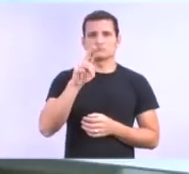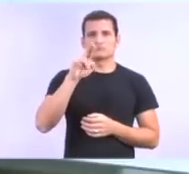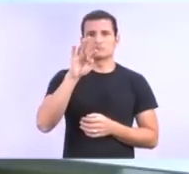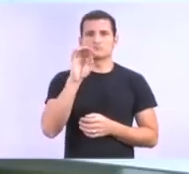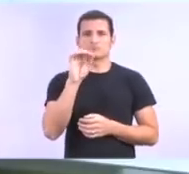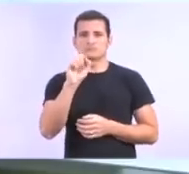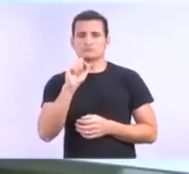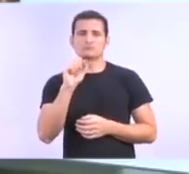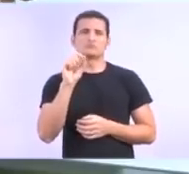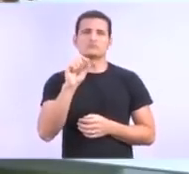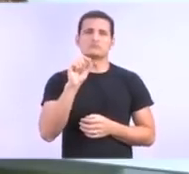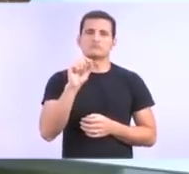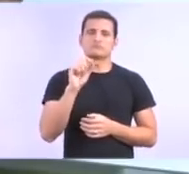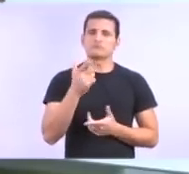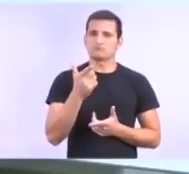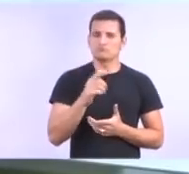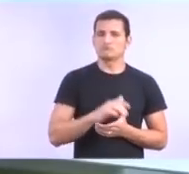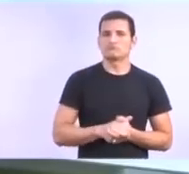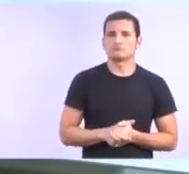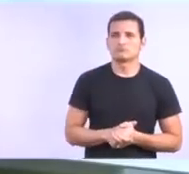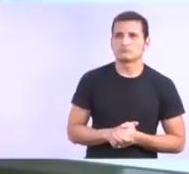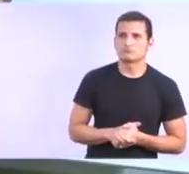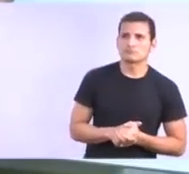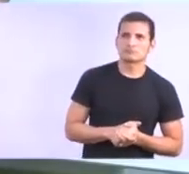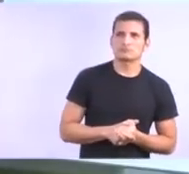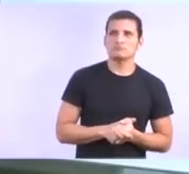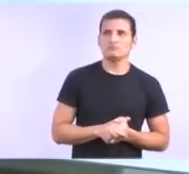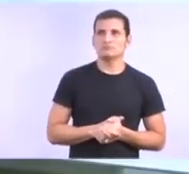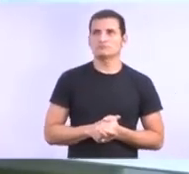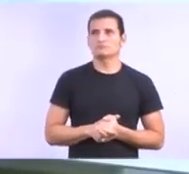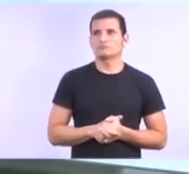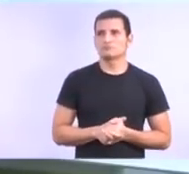nome bonito que o pessoal gosta de dar, né?